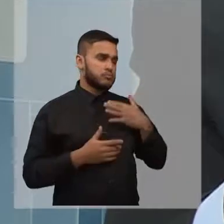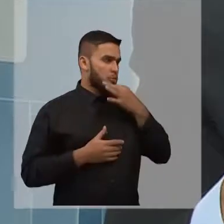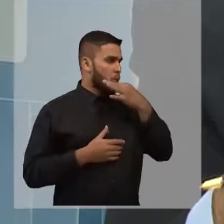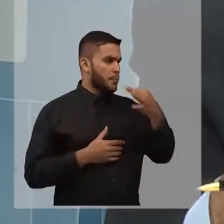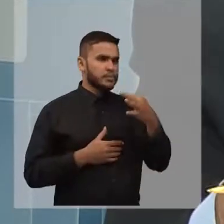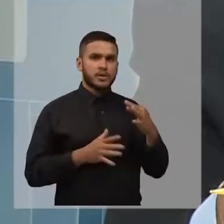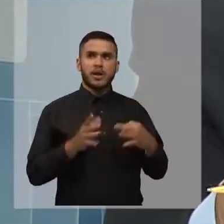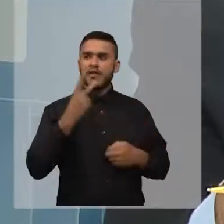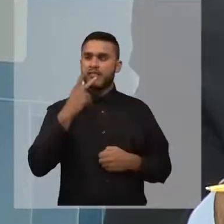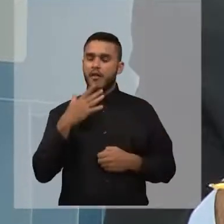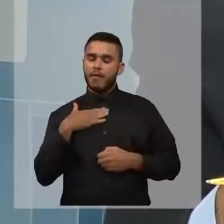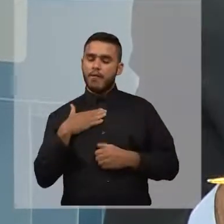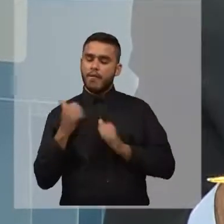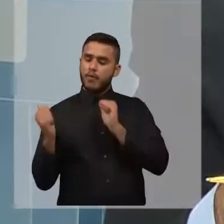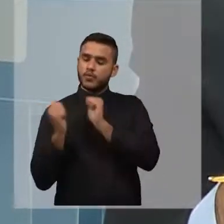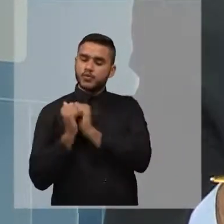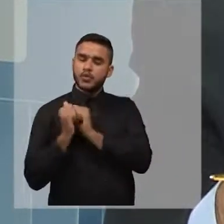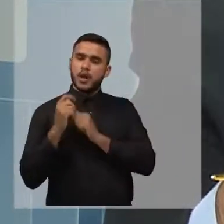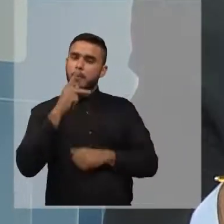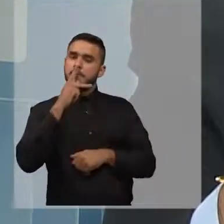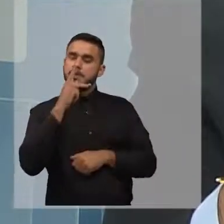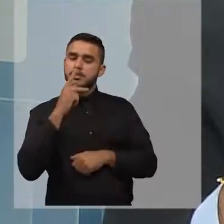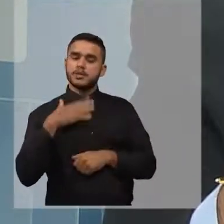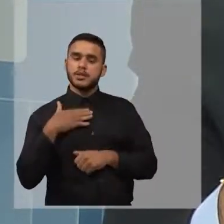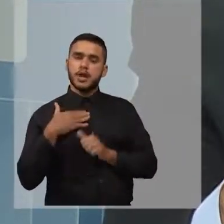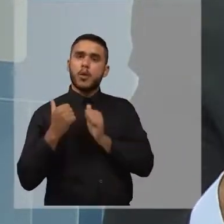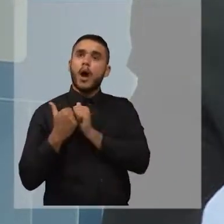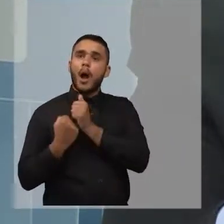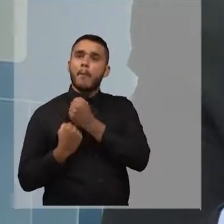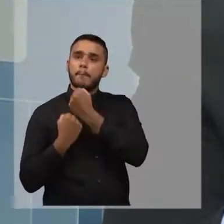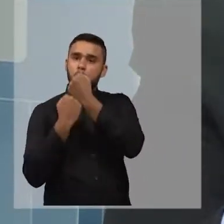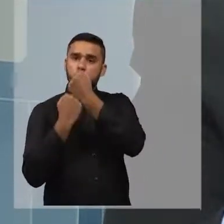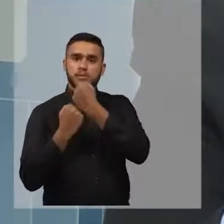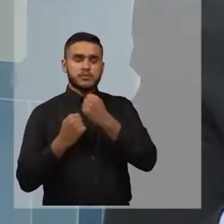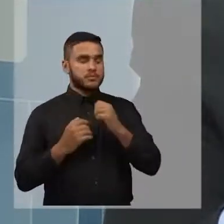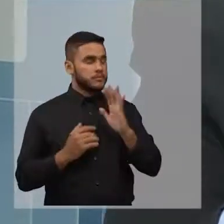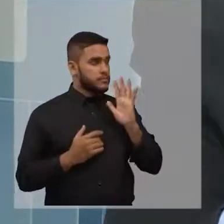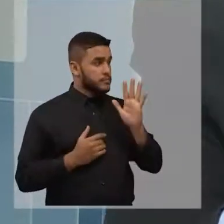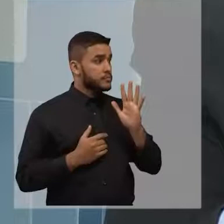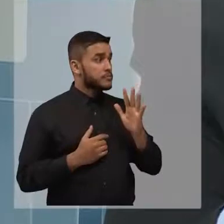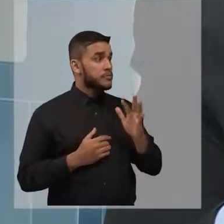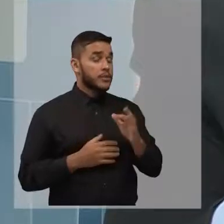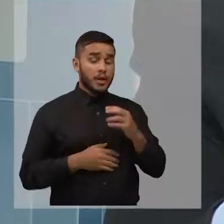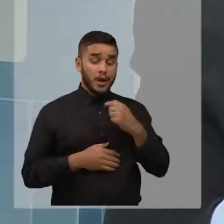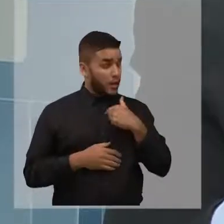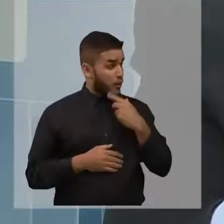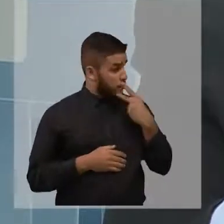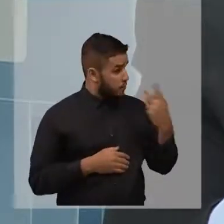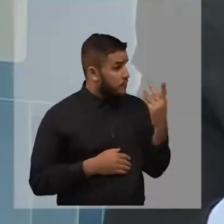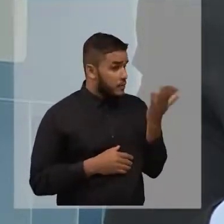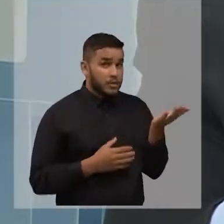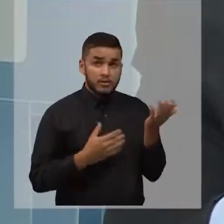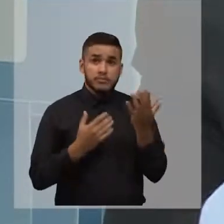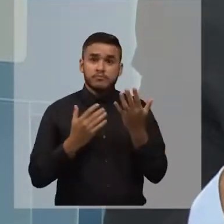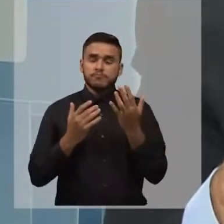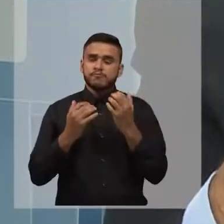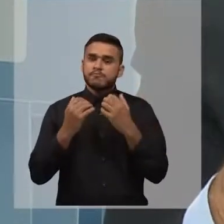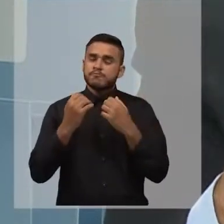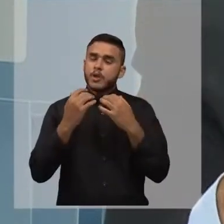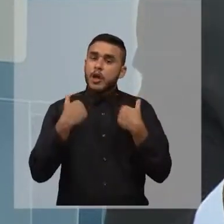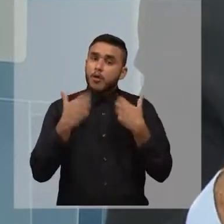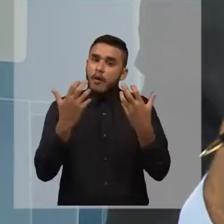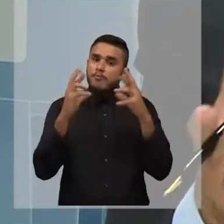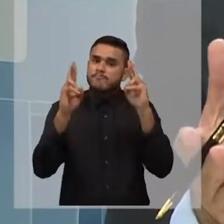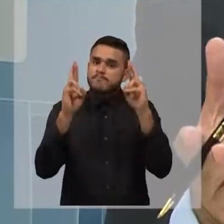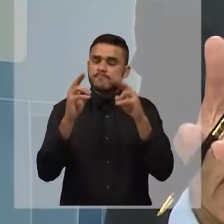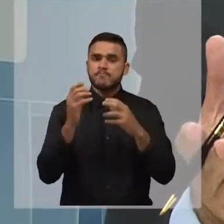imprensa, eu não posso ter cor partidária. Mas eu torço muito por esse governo, disse para ele. Por quê? Porque, independente do que você pense,